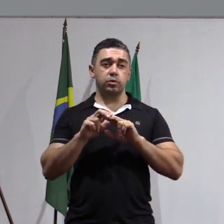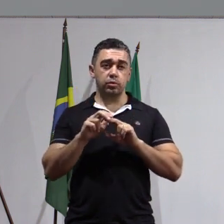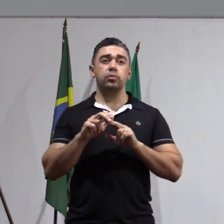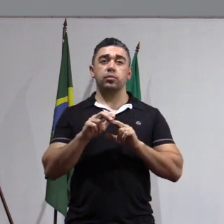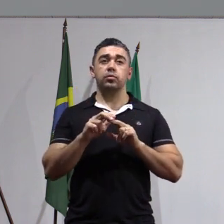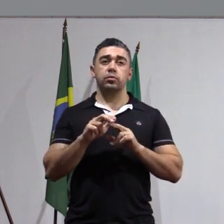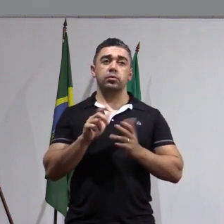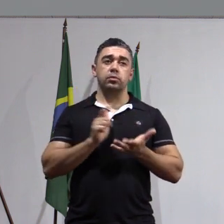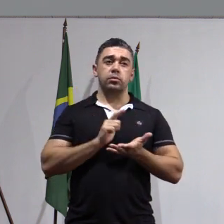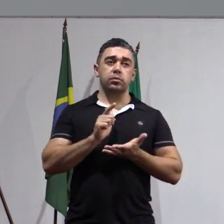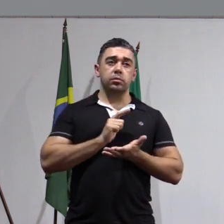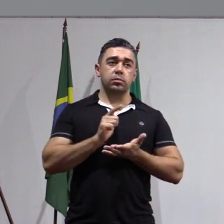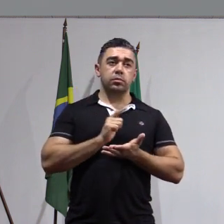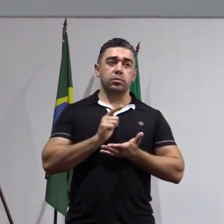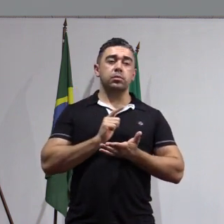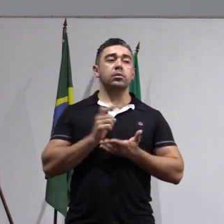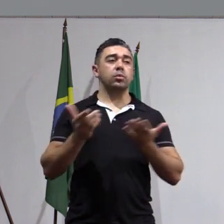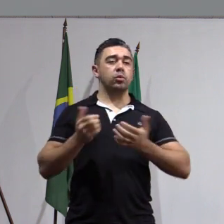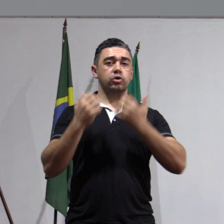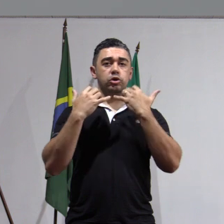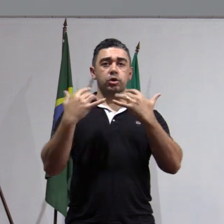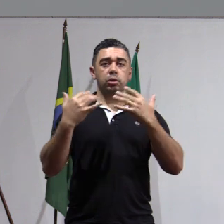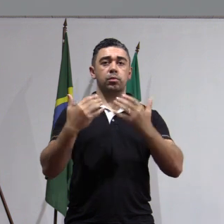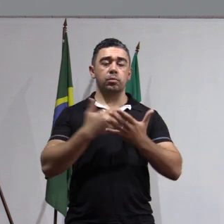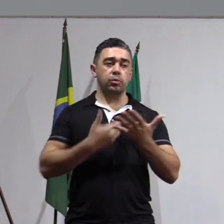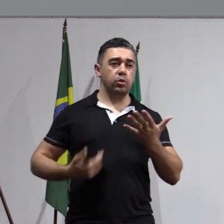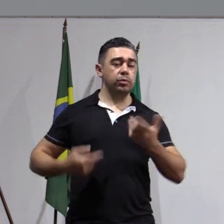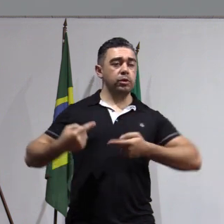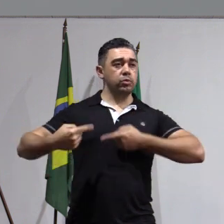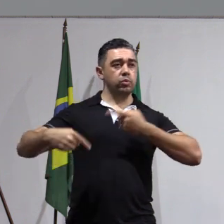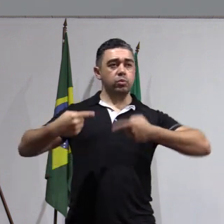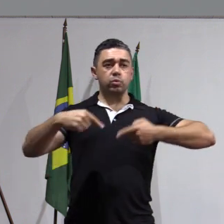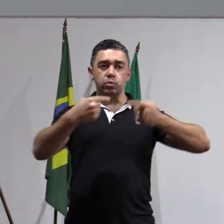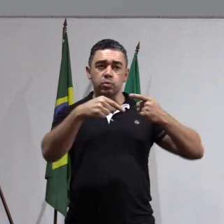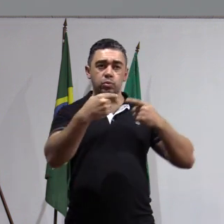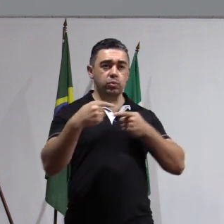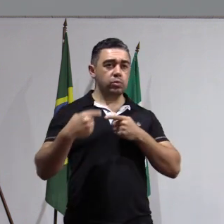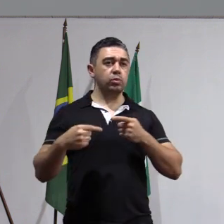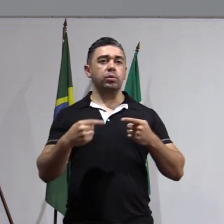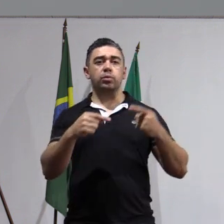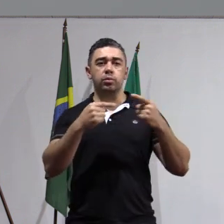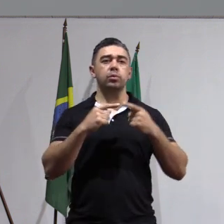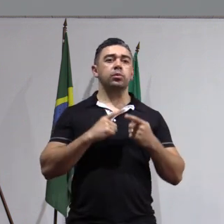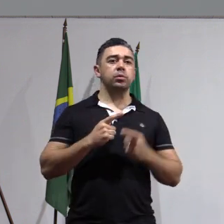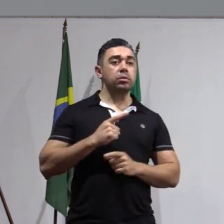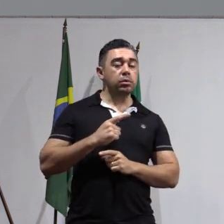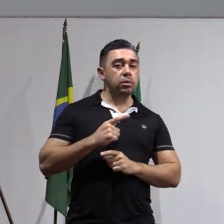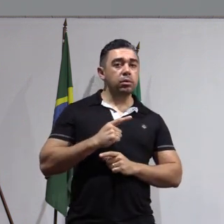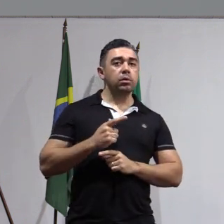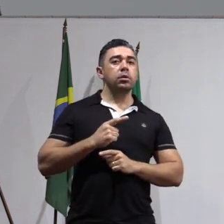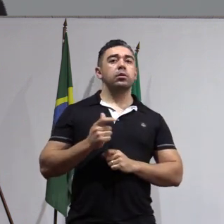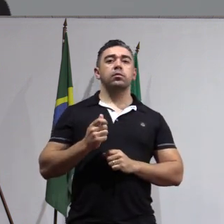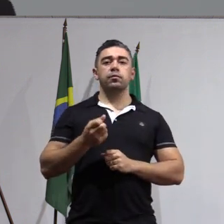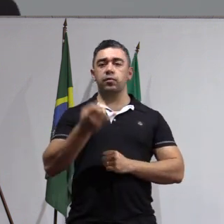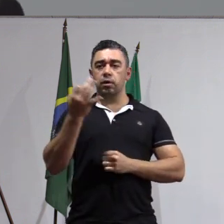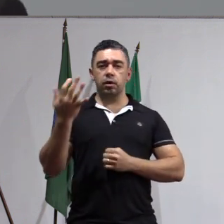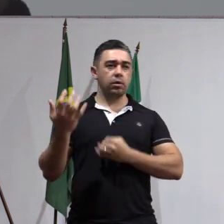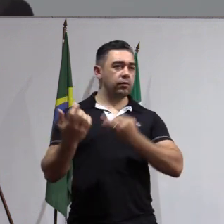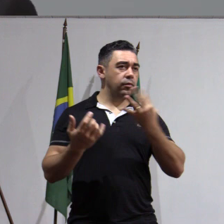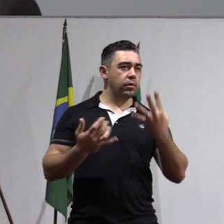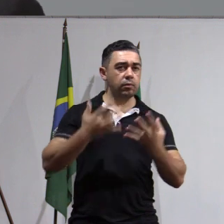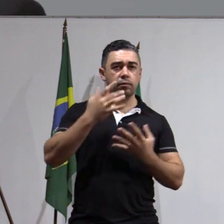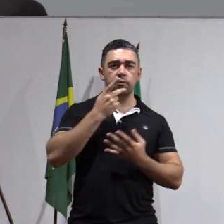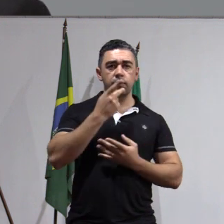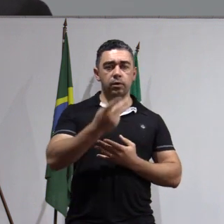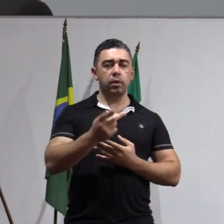uma audiência pública ou uma discussão pública que contemplou pluralidade de vozes, a pluralidade